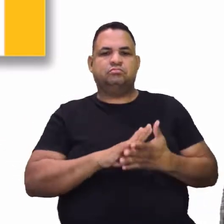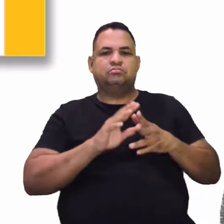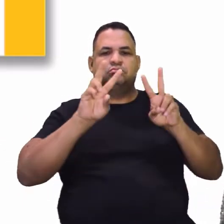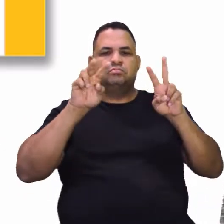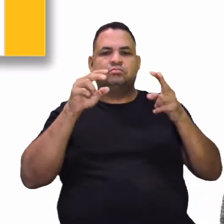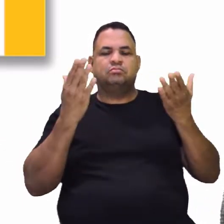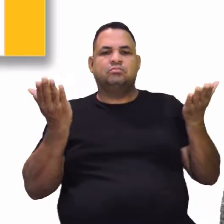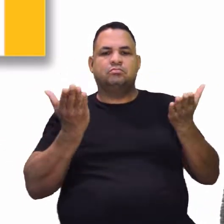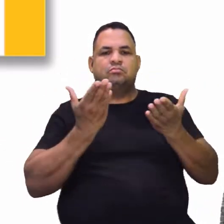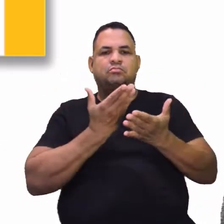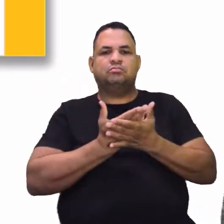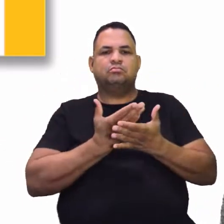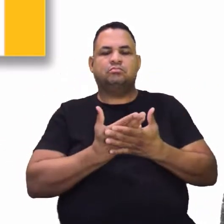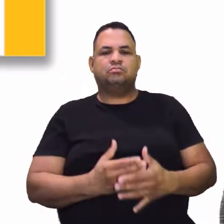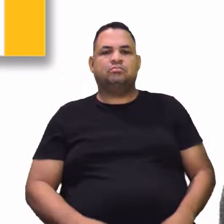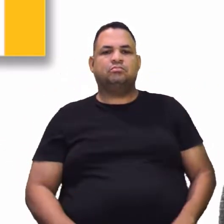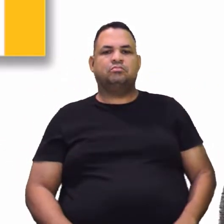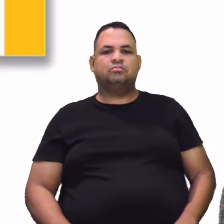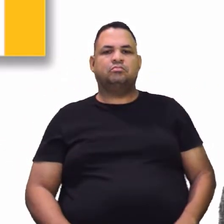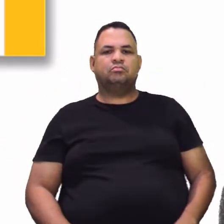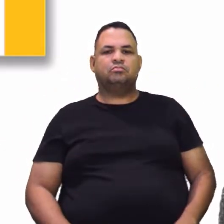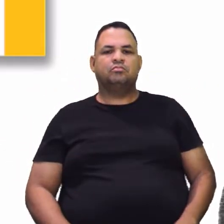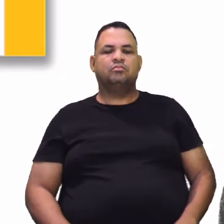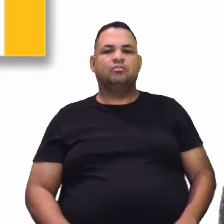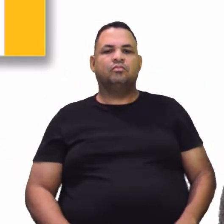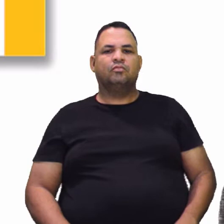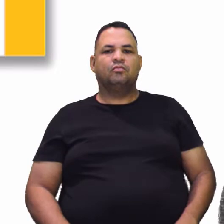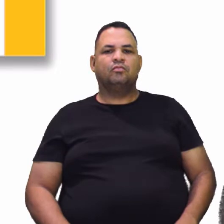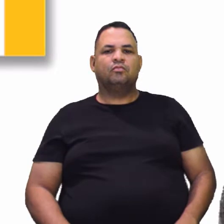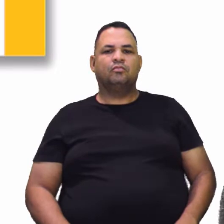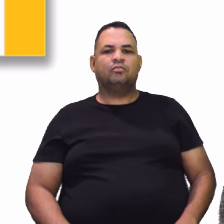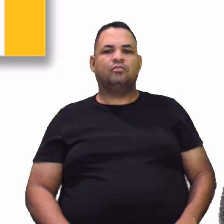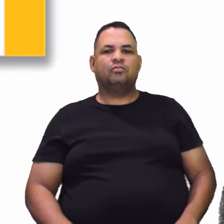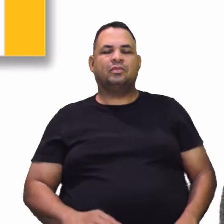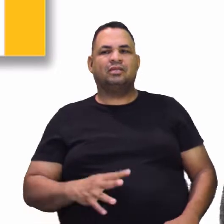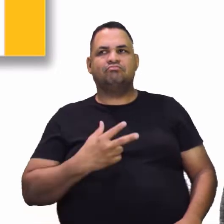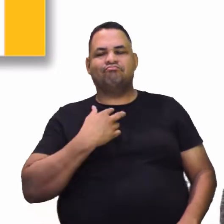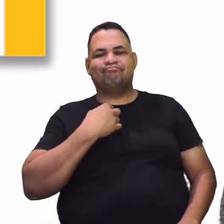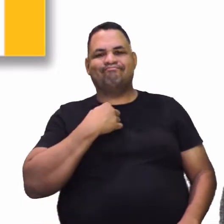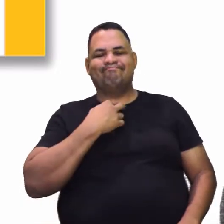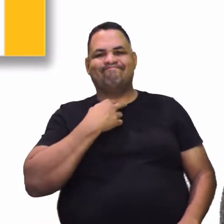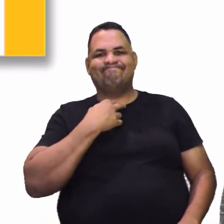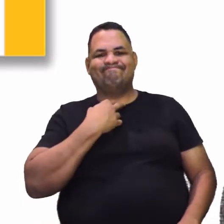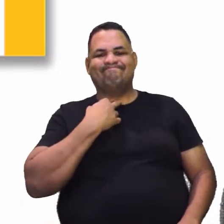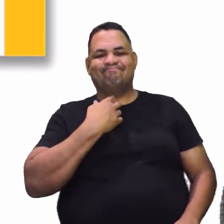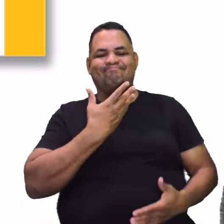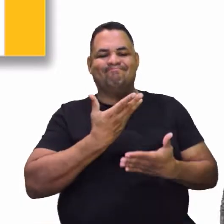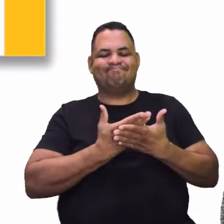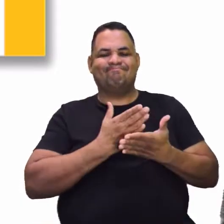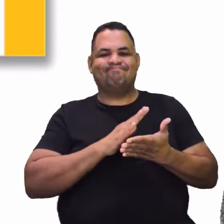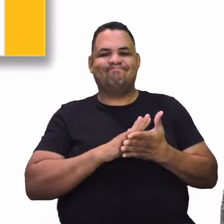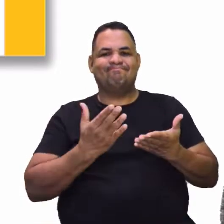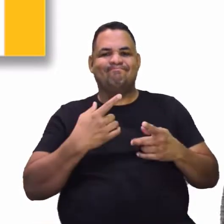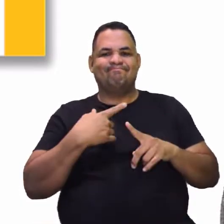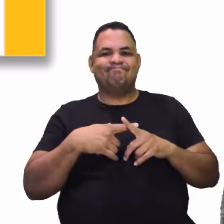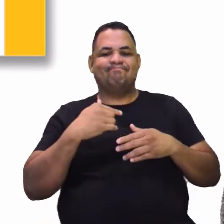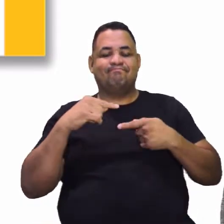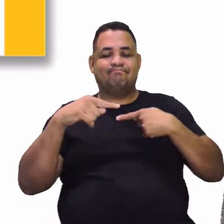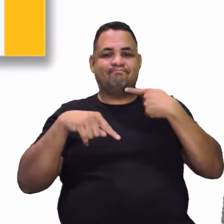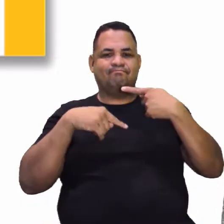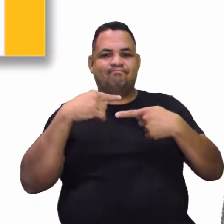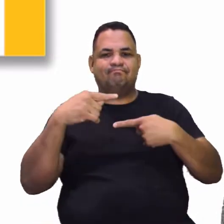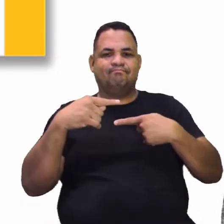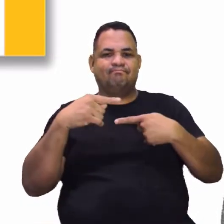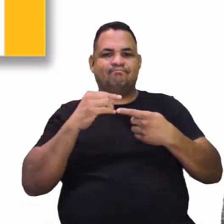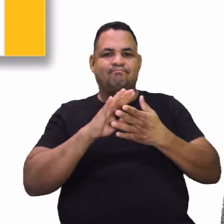título da aula é I do you? Eu só não traduzo isso aqui para vocês porque mais para